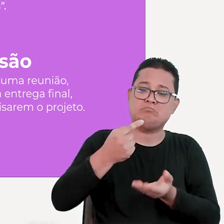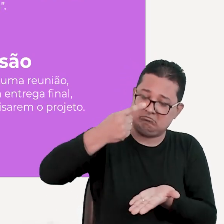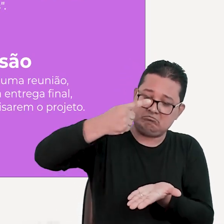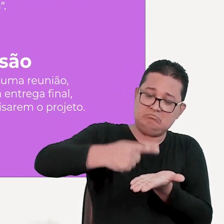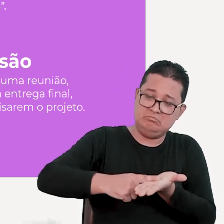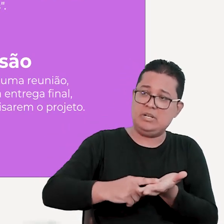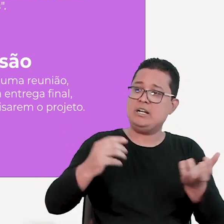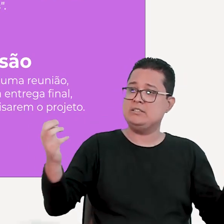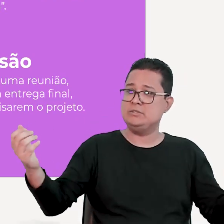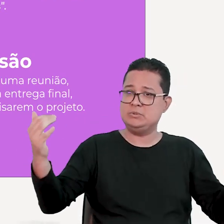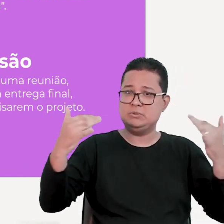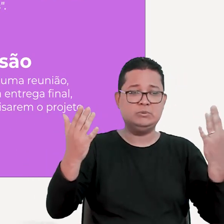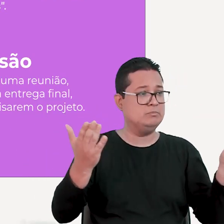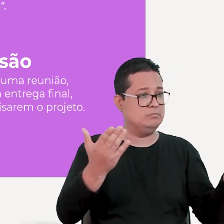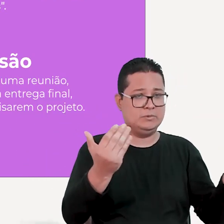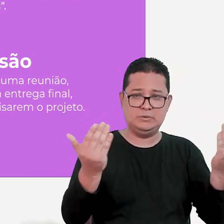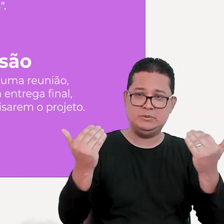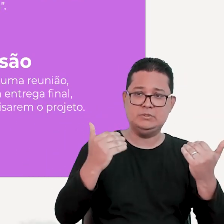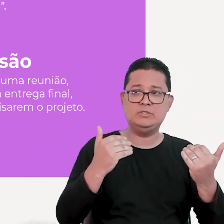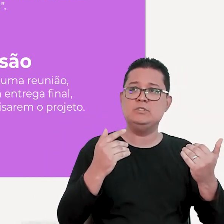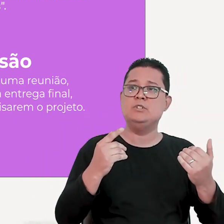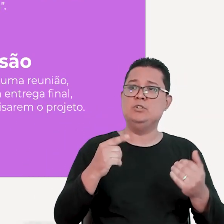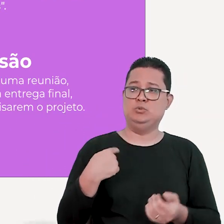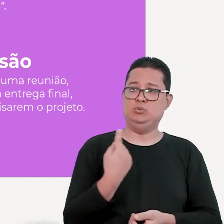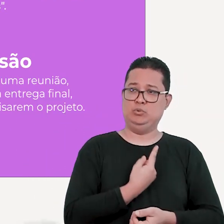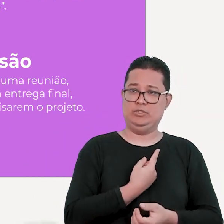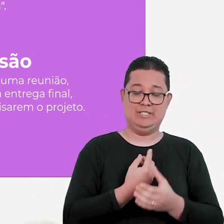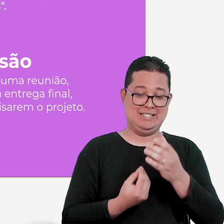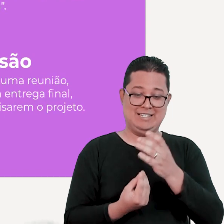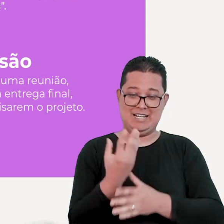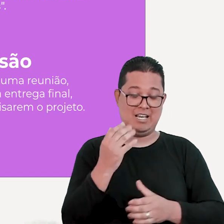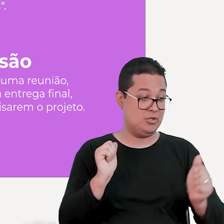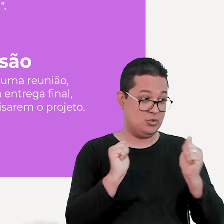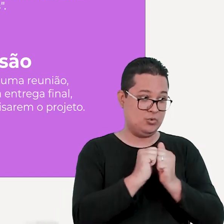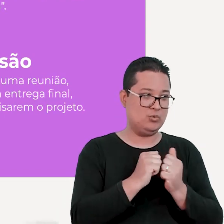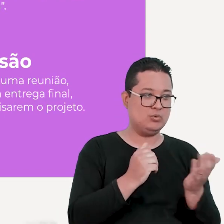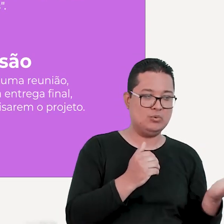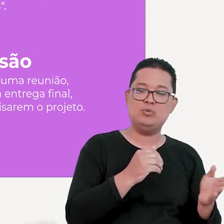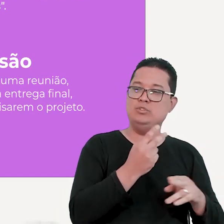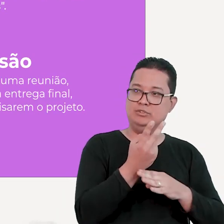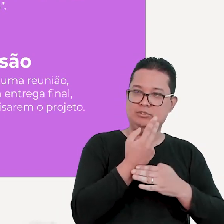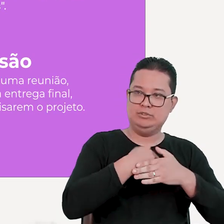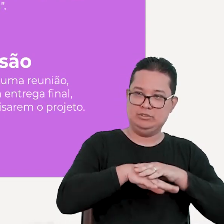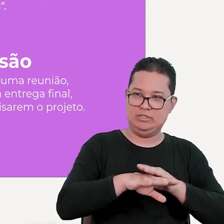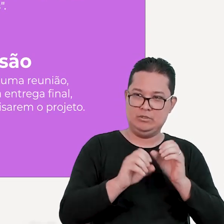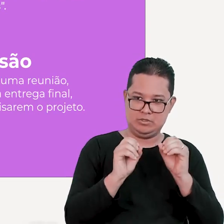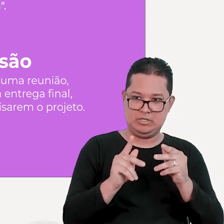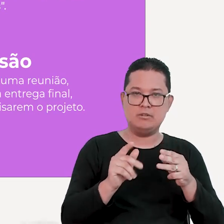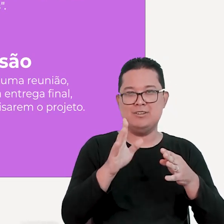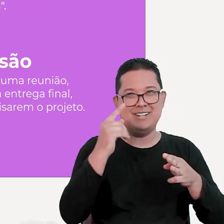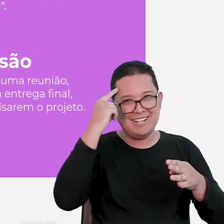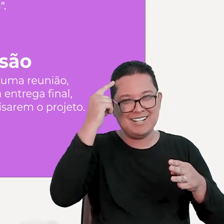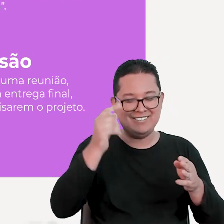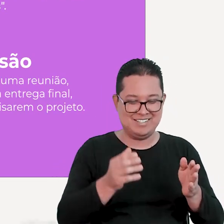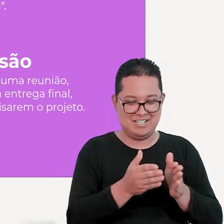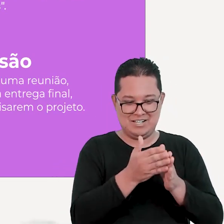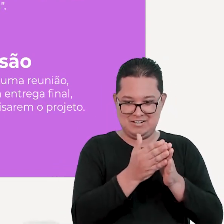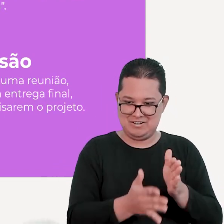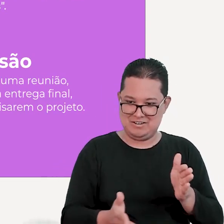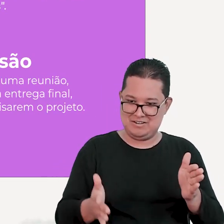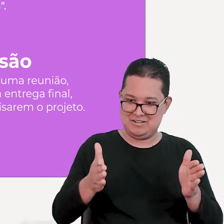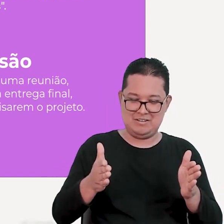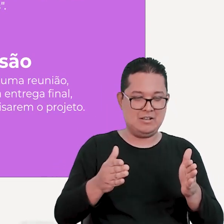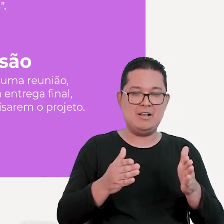vocês têm, de cocriação com o designer. Então, nessas 3 semanas que você tem para entregar o projeto final,